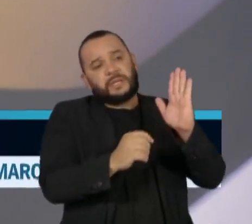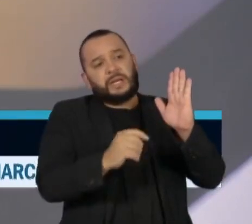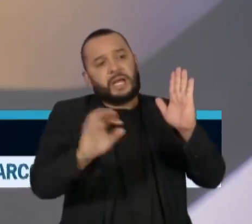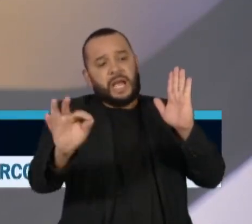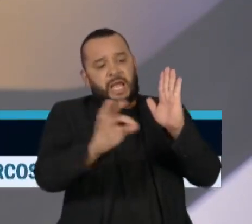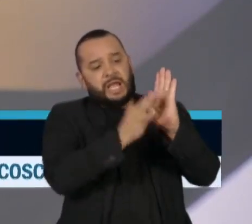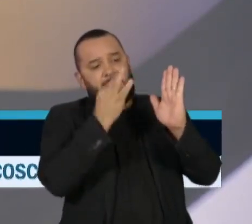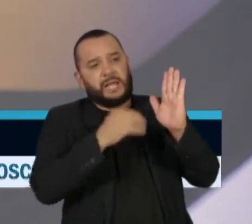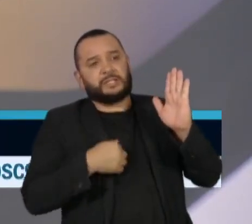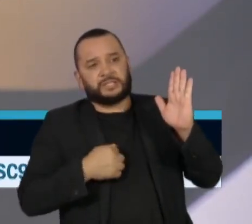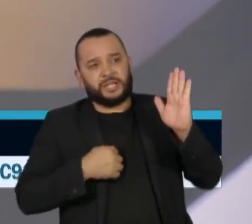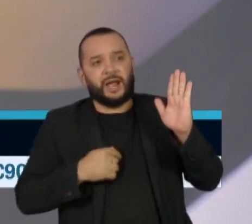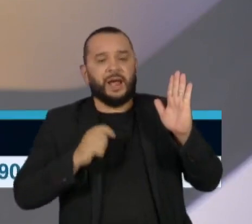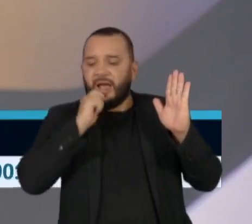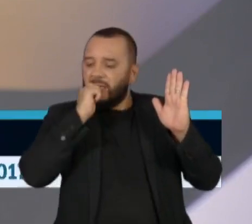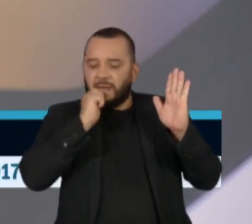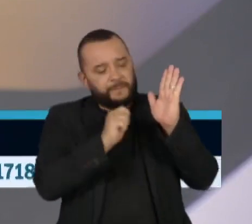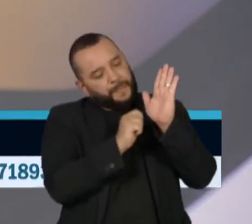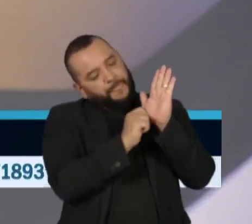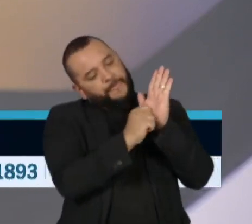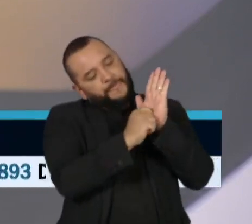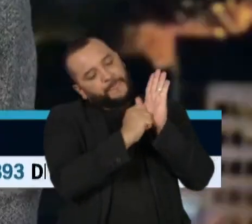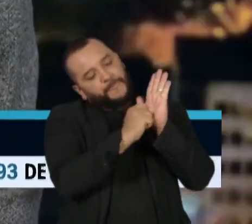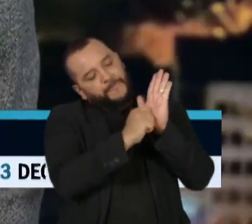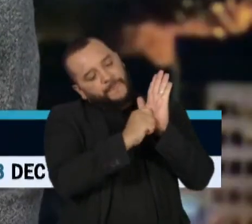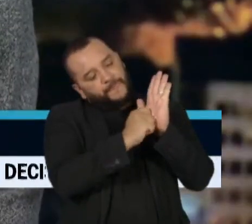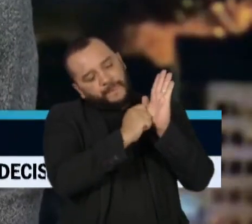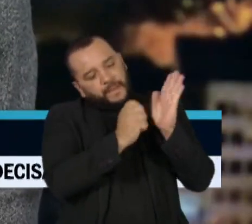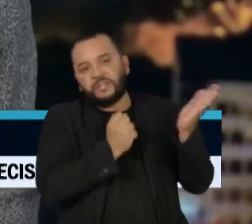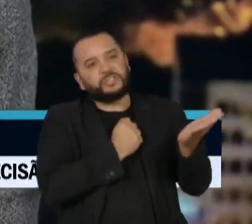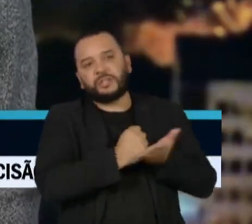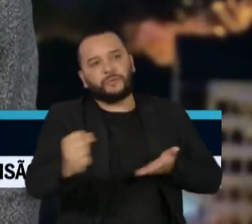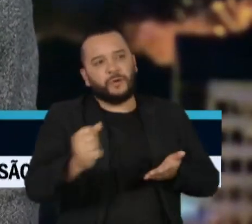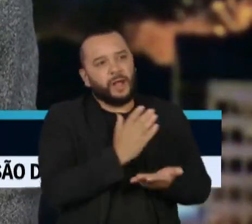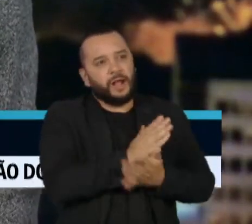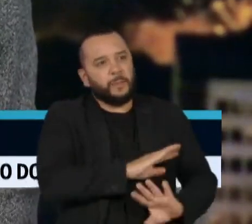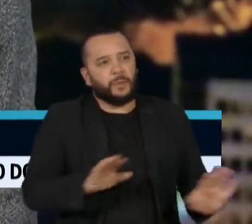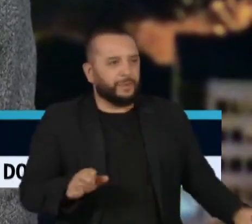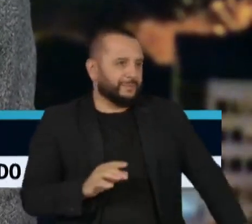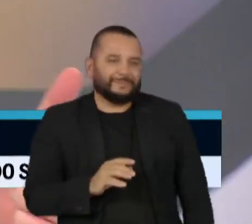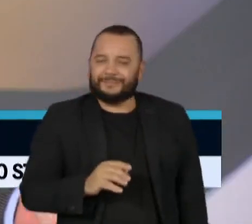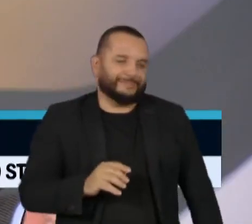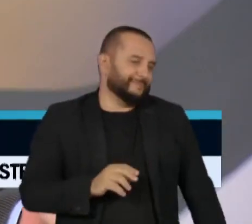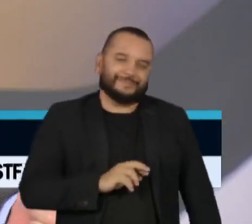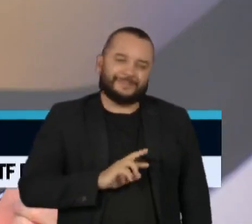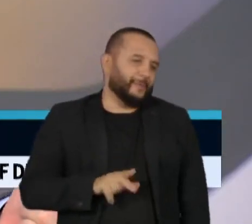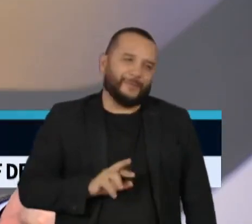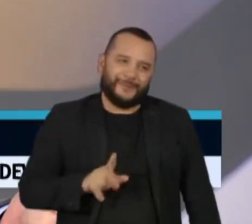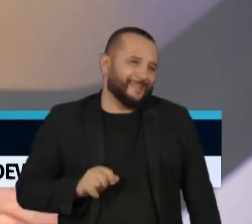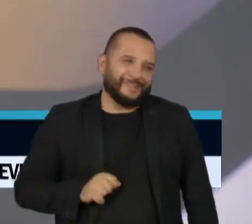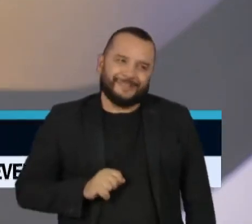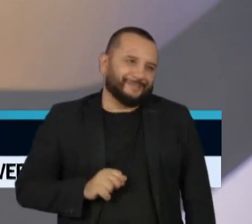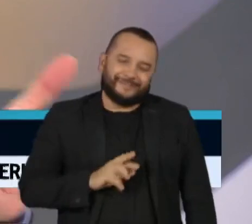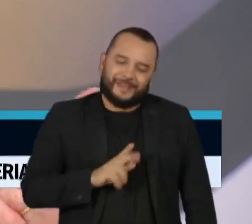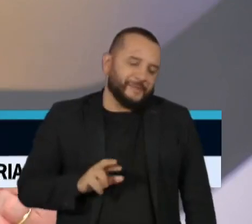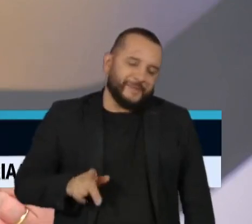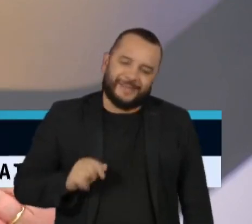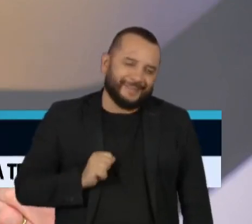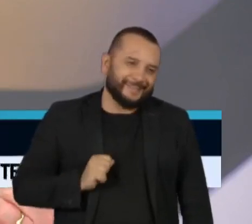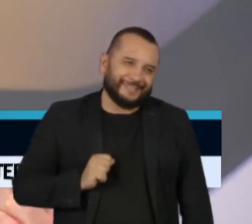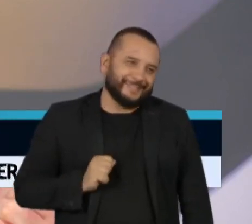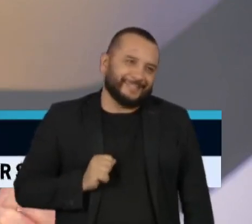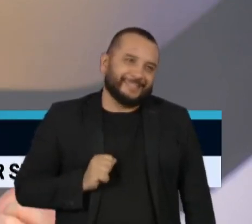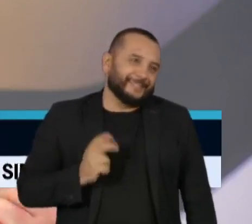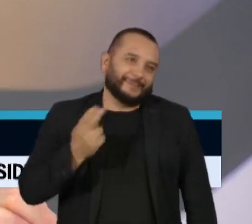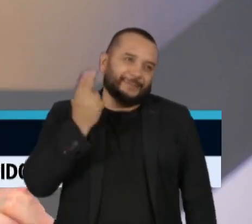em todos os decretos que foram editados pelo governo que agora tá terminando problema você cria uma expectativa que é